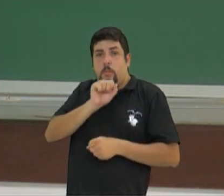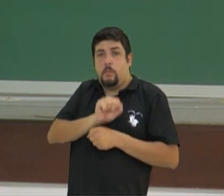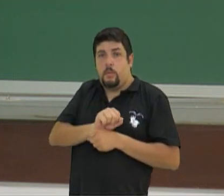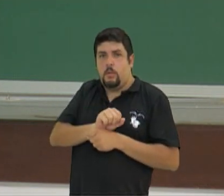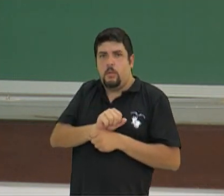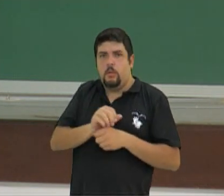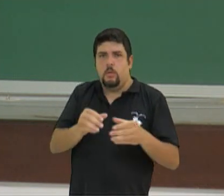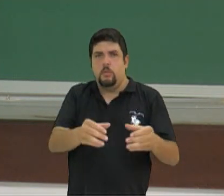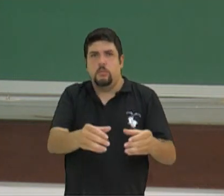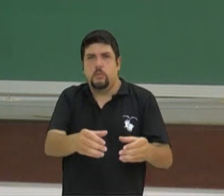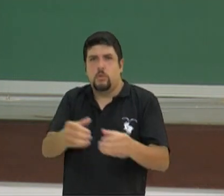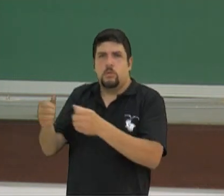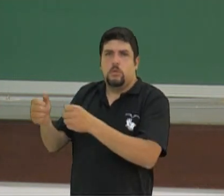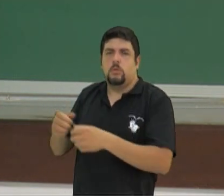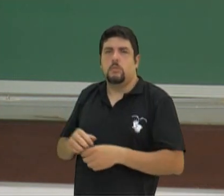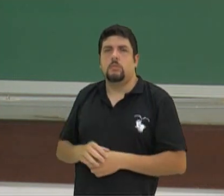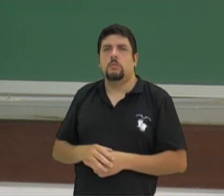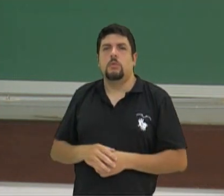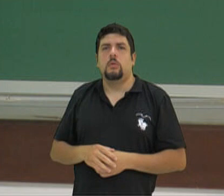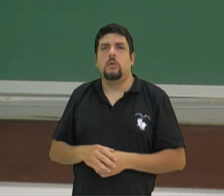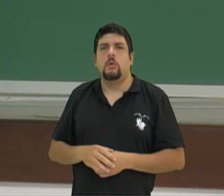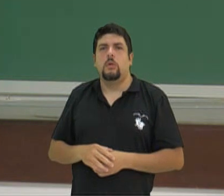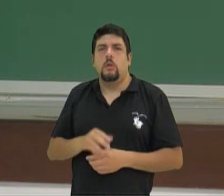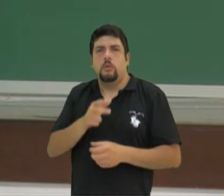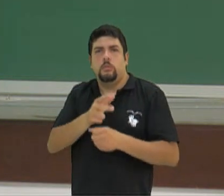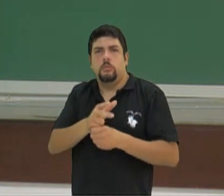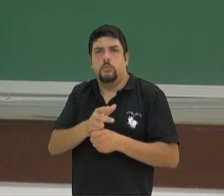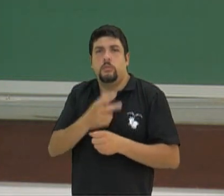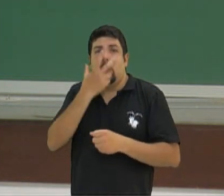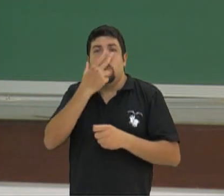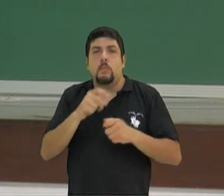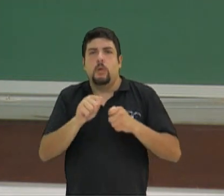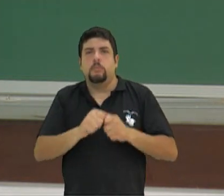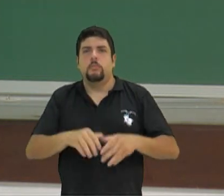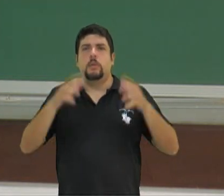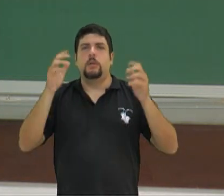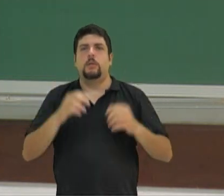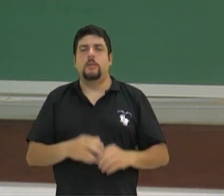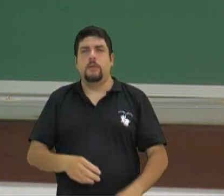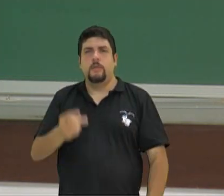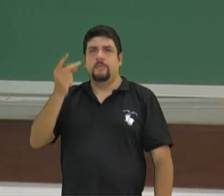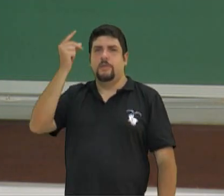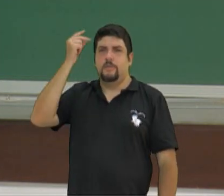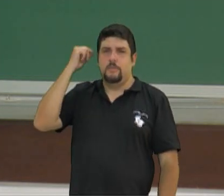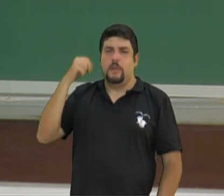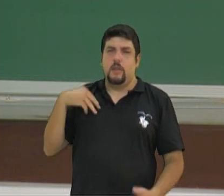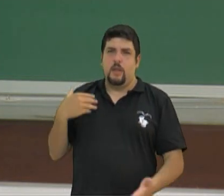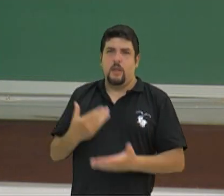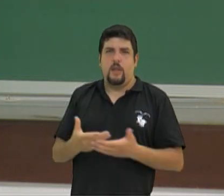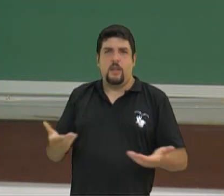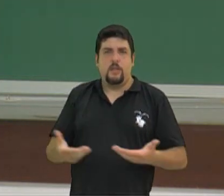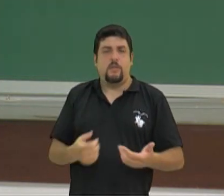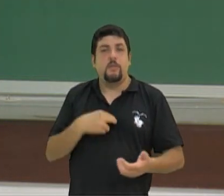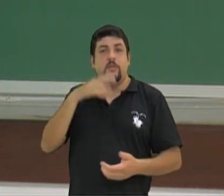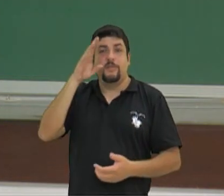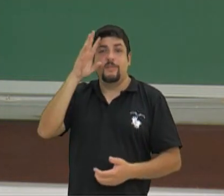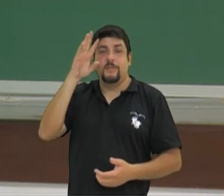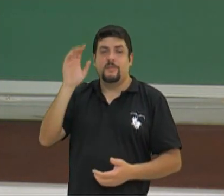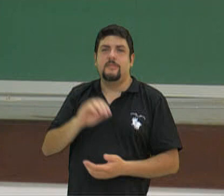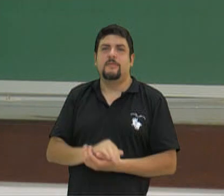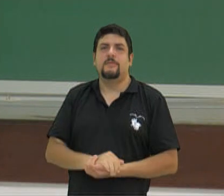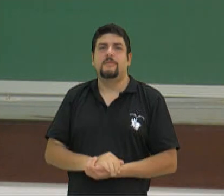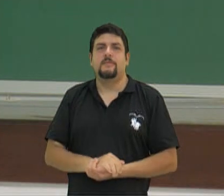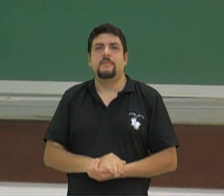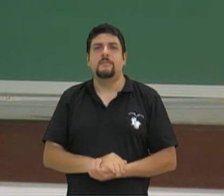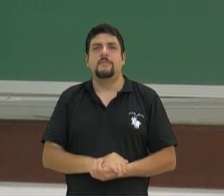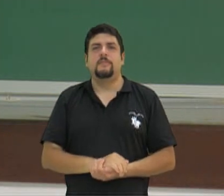tirava o objeto. O objeto sumia, parecia um truque de mágica. Isso era muito bacana, se é bacana até hoje, imagina naquela época, né?